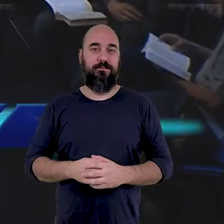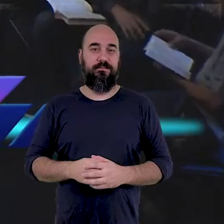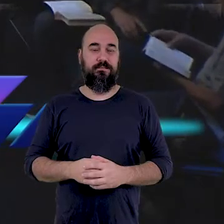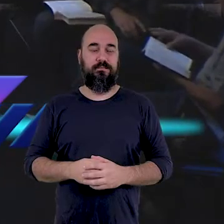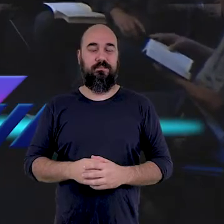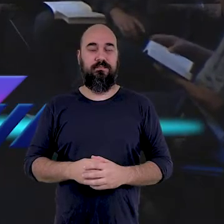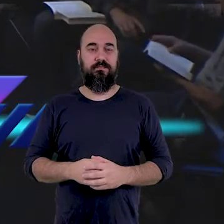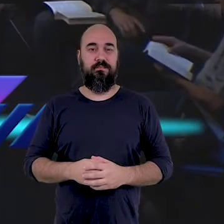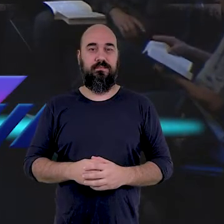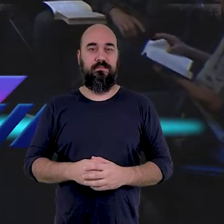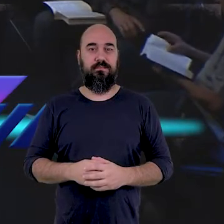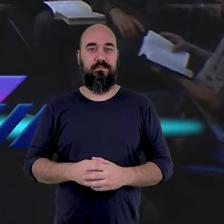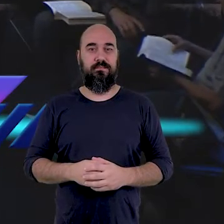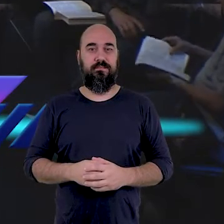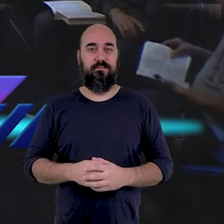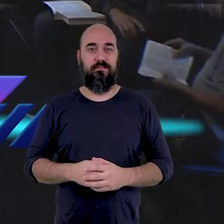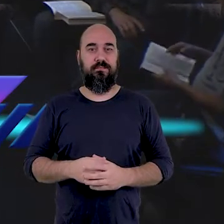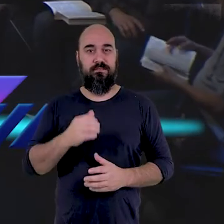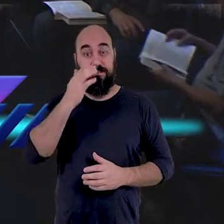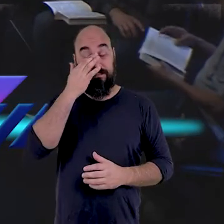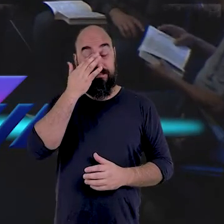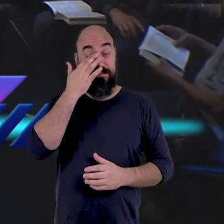seguinte, olha o que diz a Bíblia.